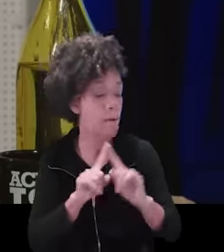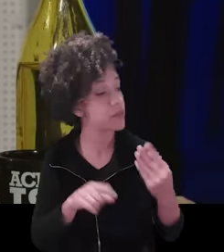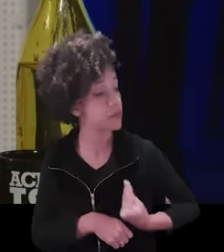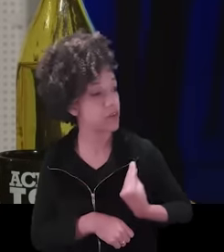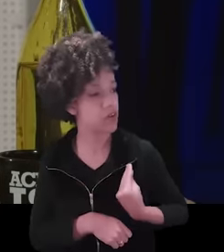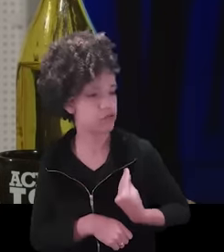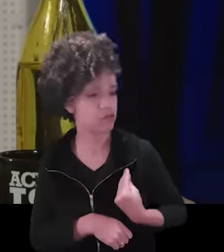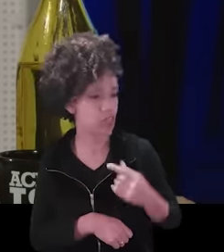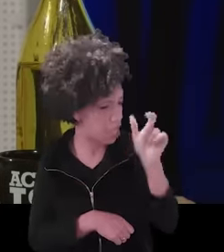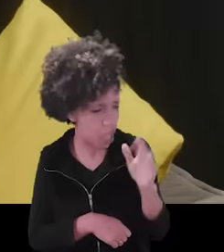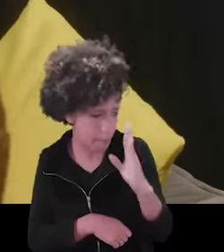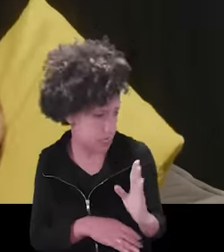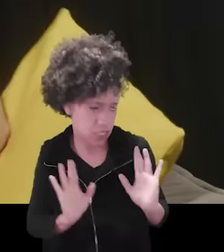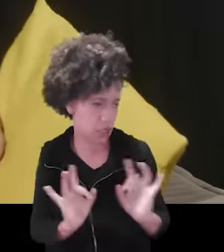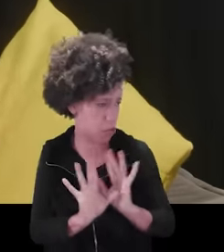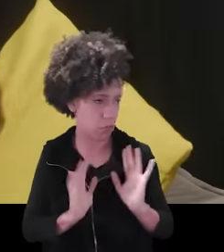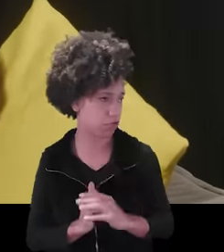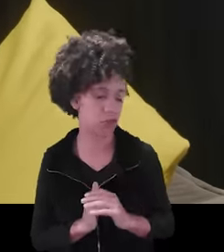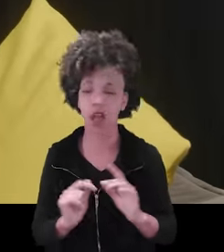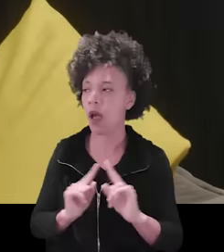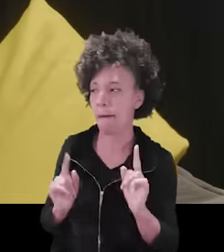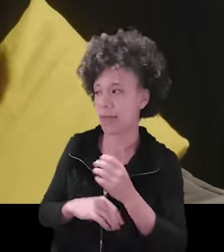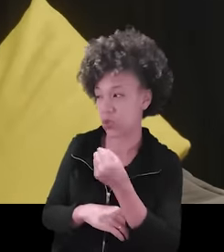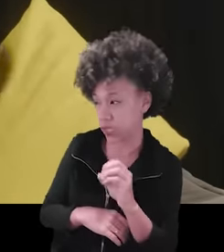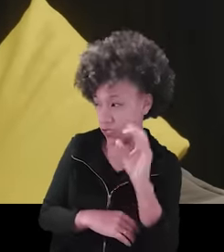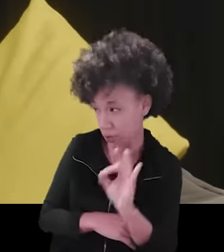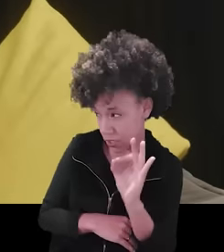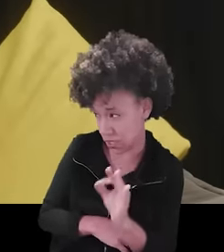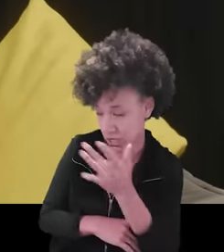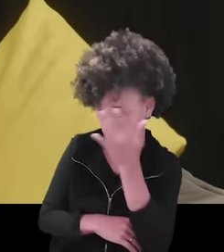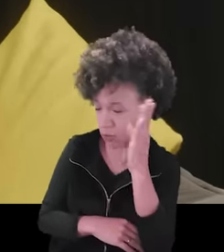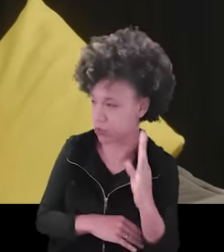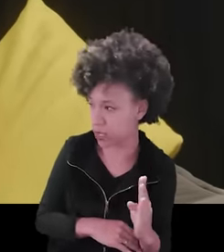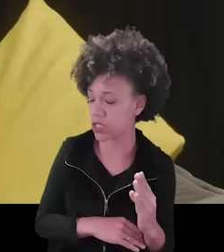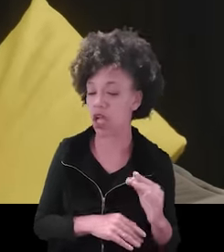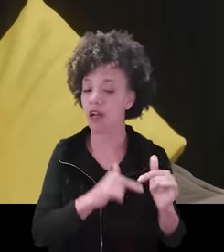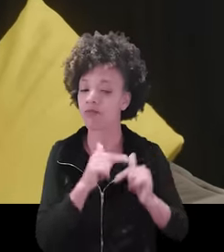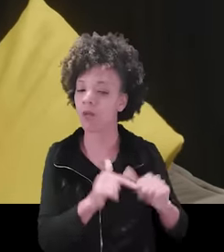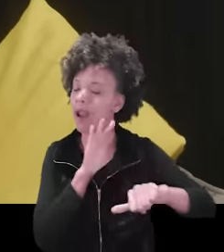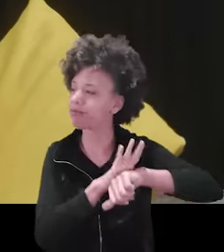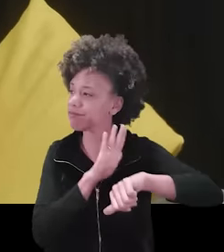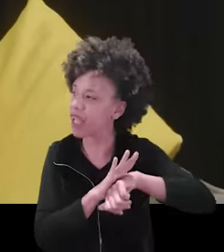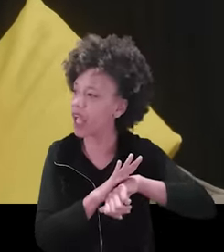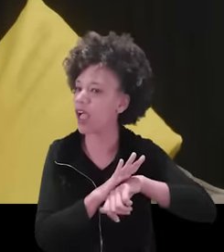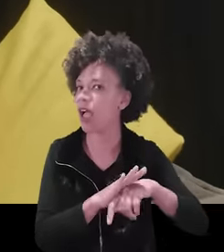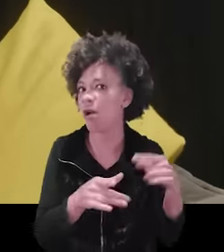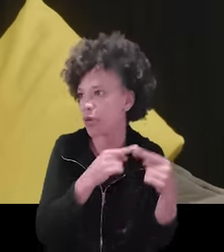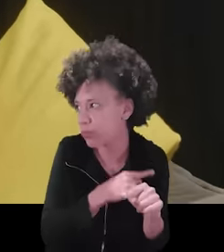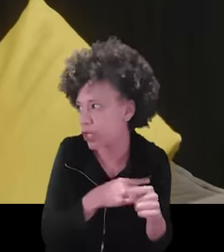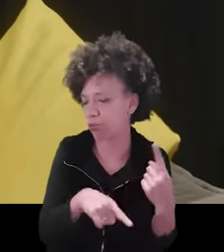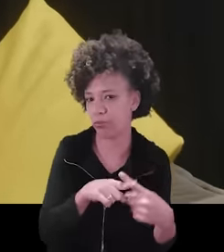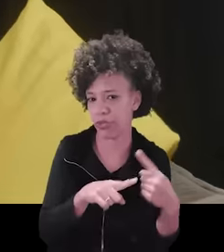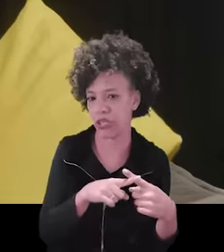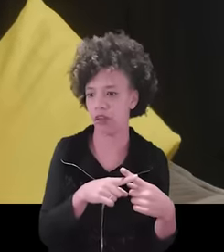convivência ela brasileiro não sei mas assim você falou com oitenta por cento dos brasileiros que trabalham lá tá lá na time legal porque o cara fala